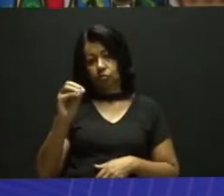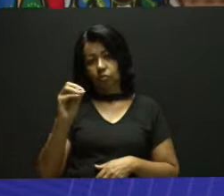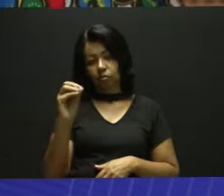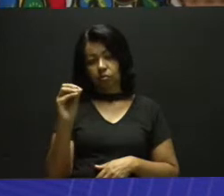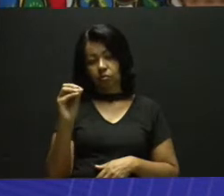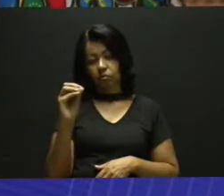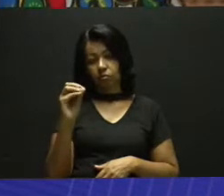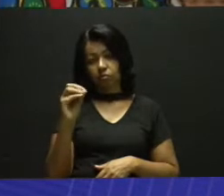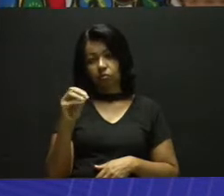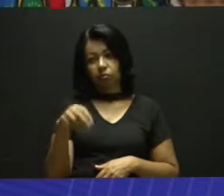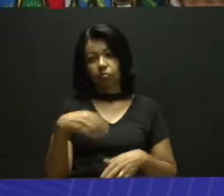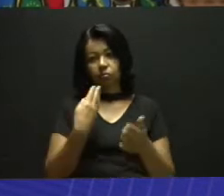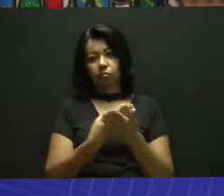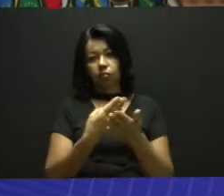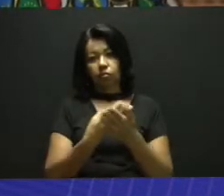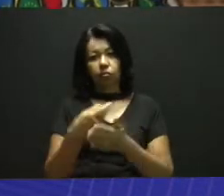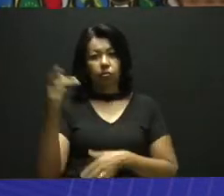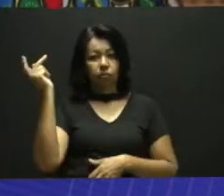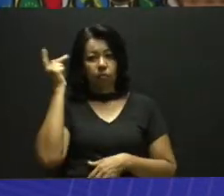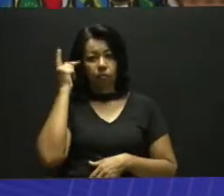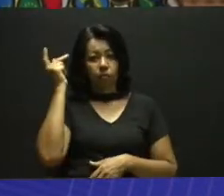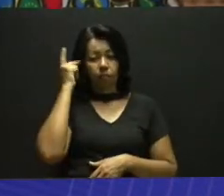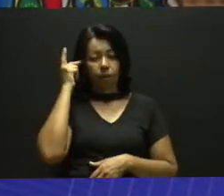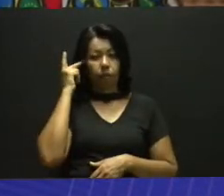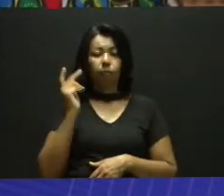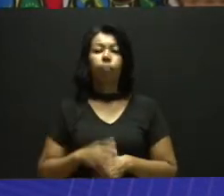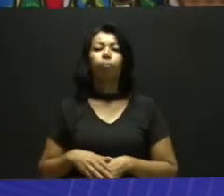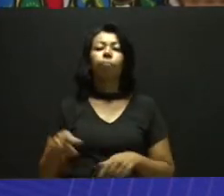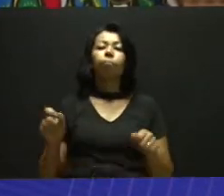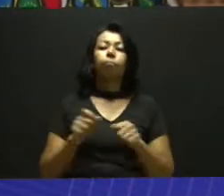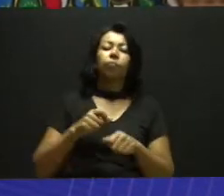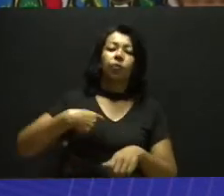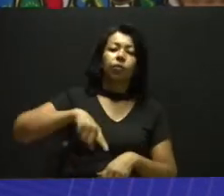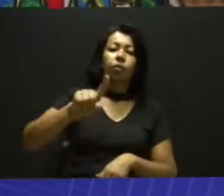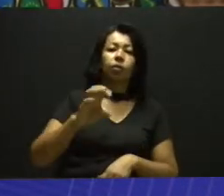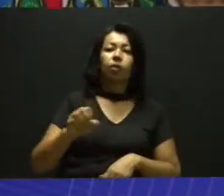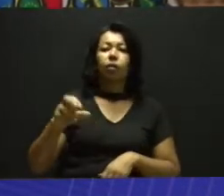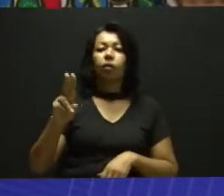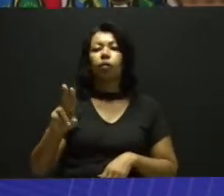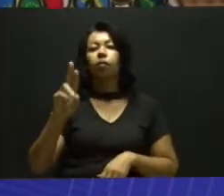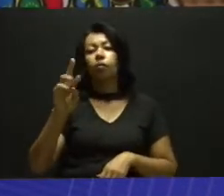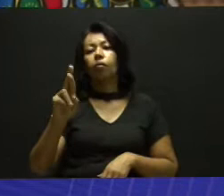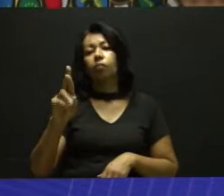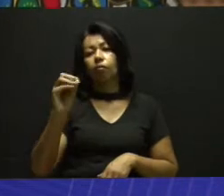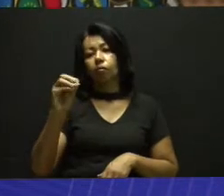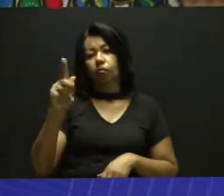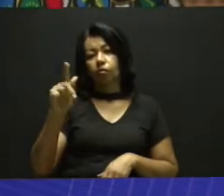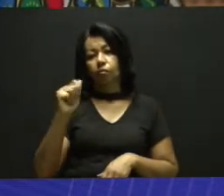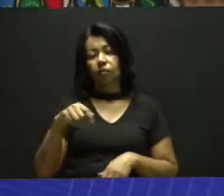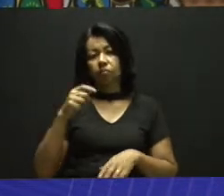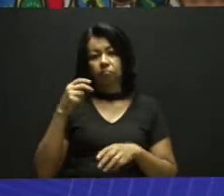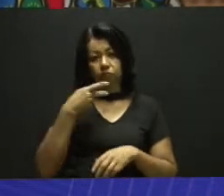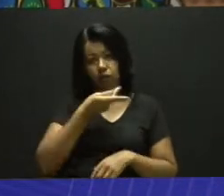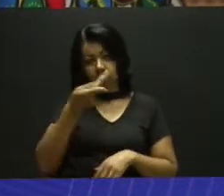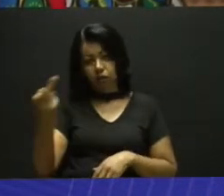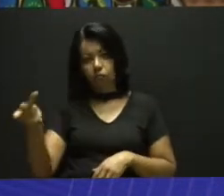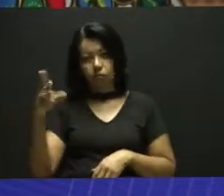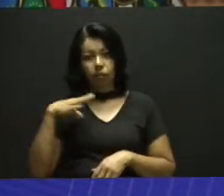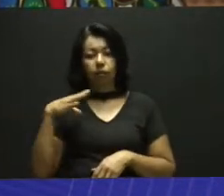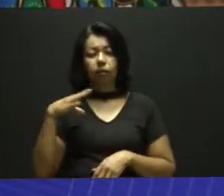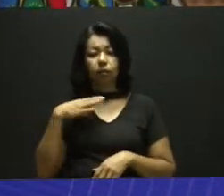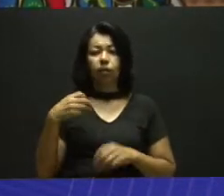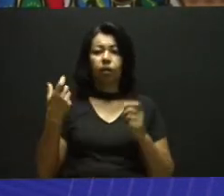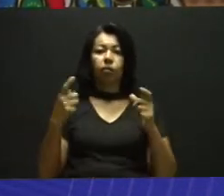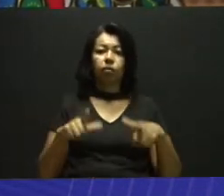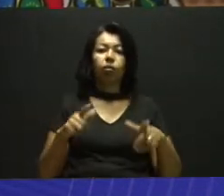grupo silvia maria fez uma excursão pela europa visitando as cidades de embarque onde a linha de frente também